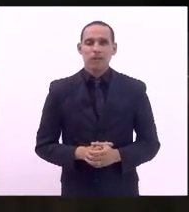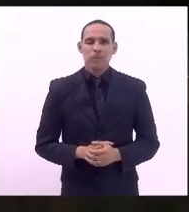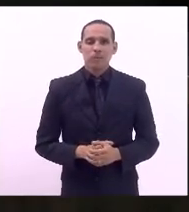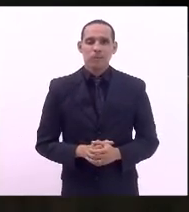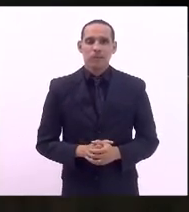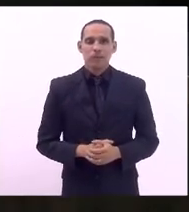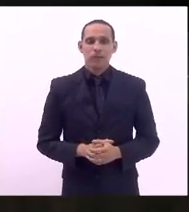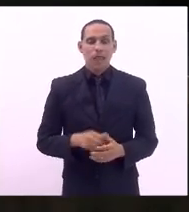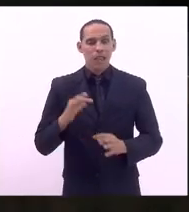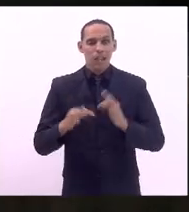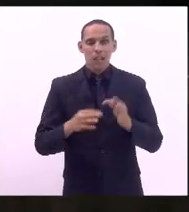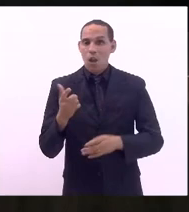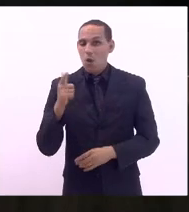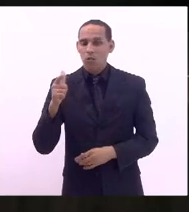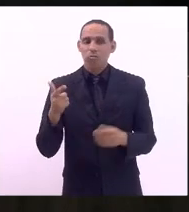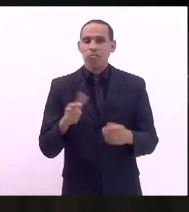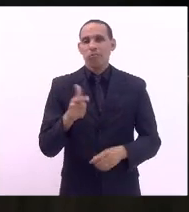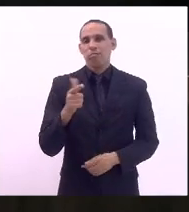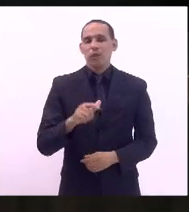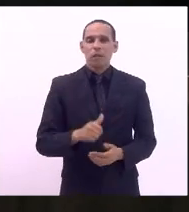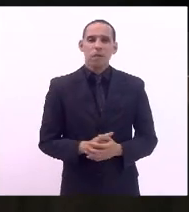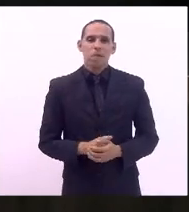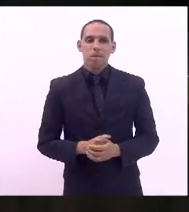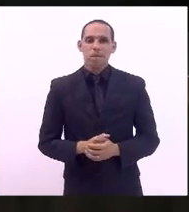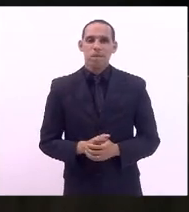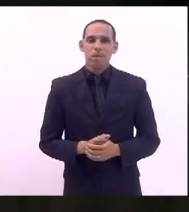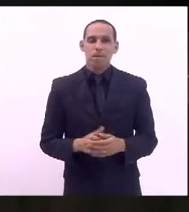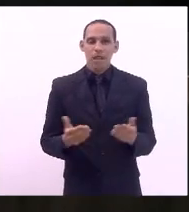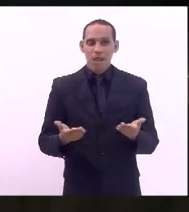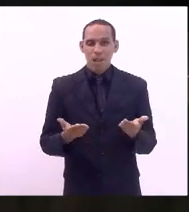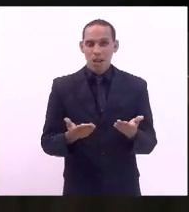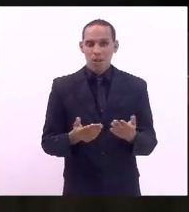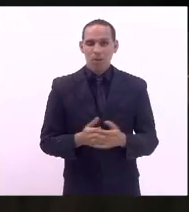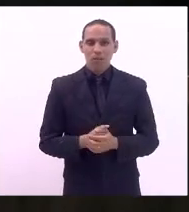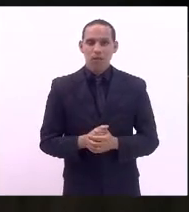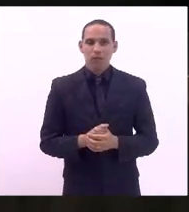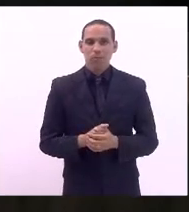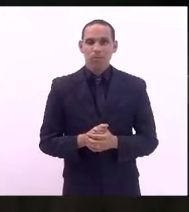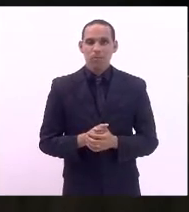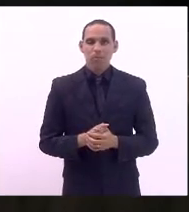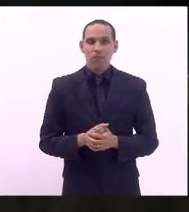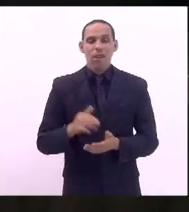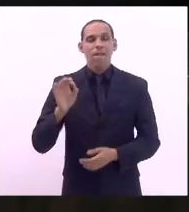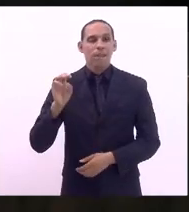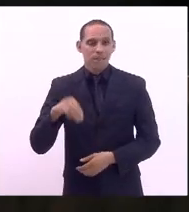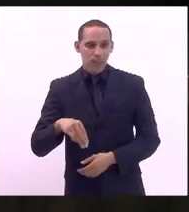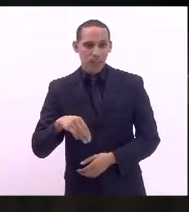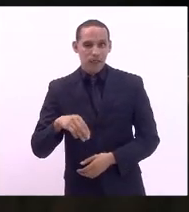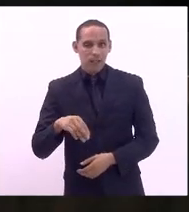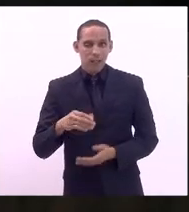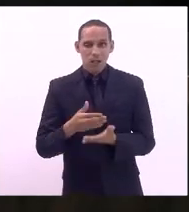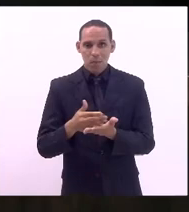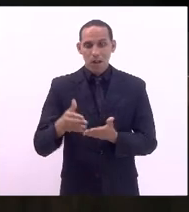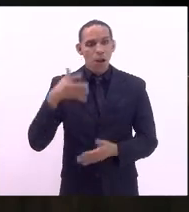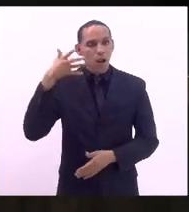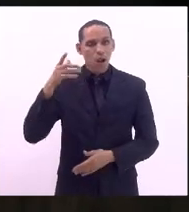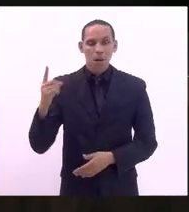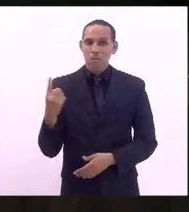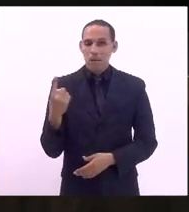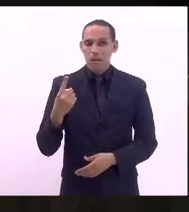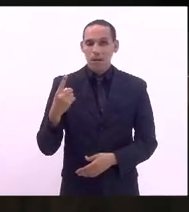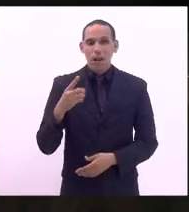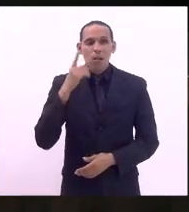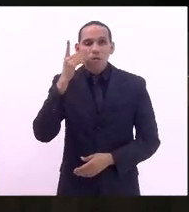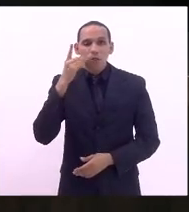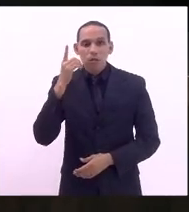Nada mais havendo a tratar no expediente, passa seu expediente final. Primeiro orador inscrito é a nobre